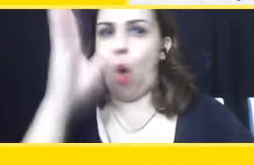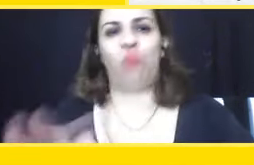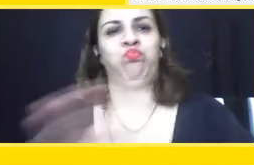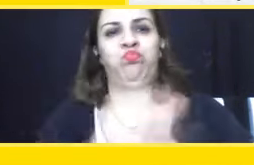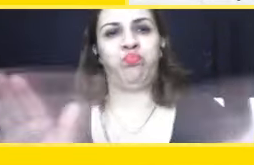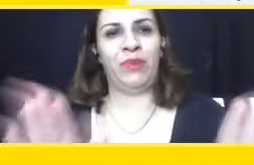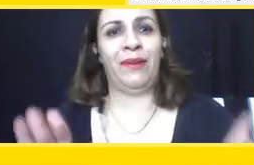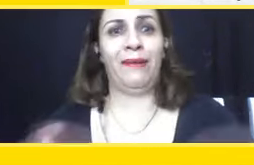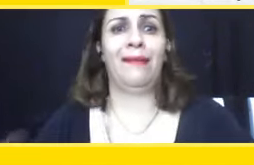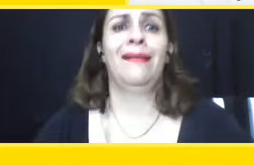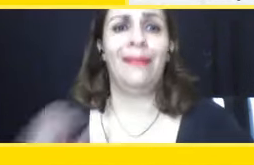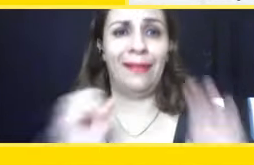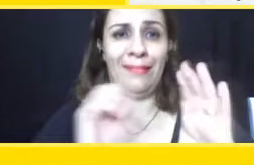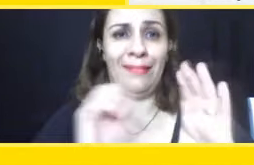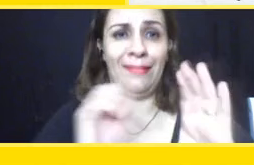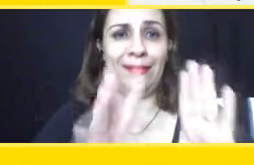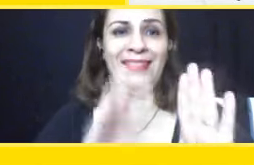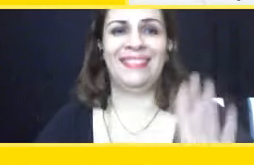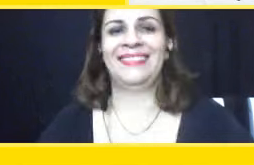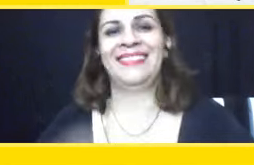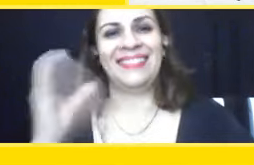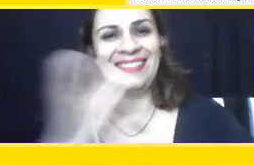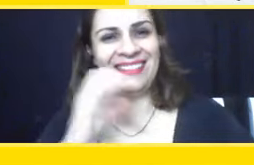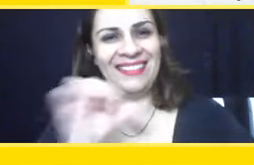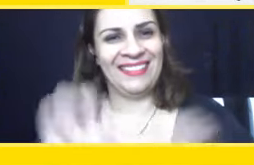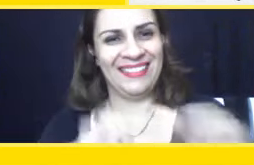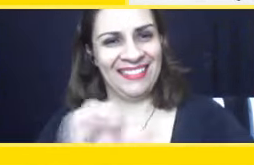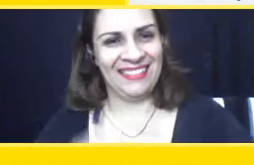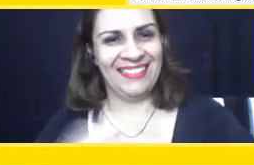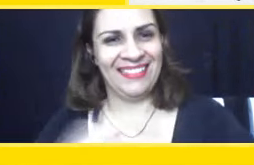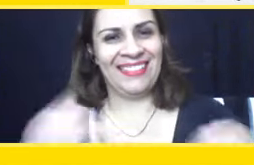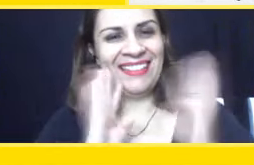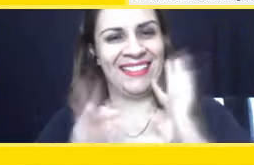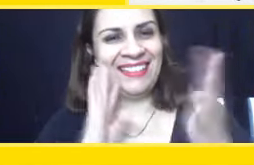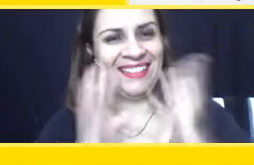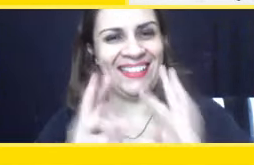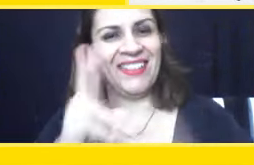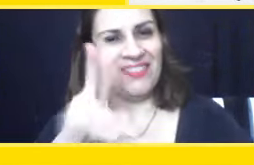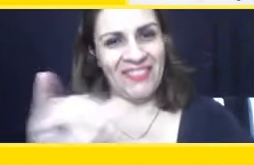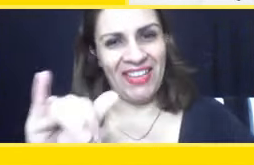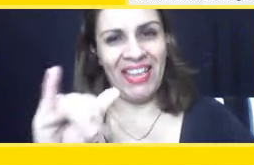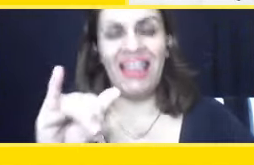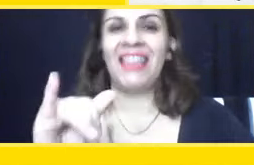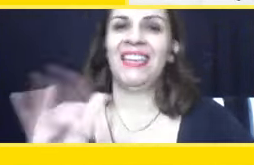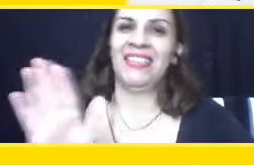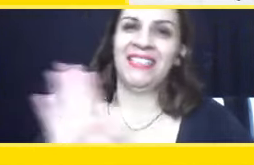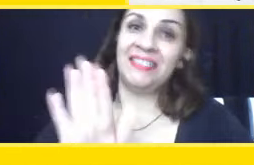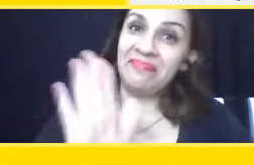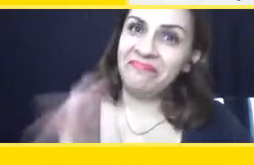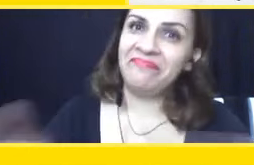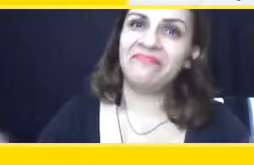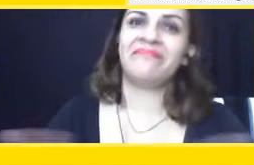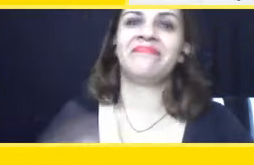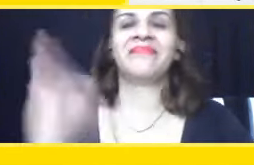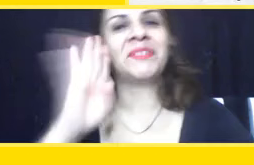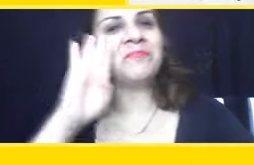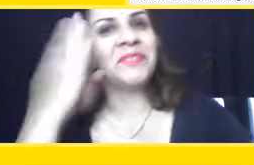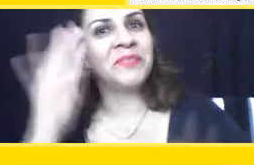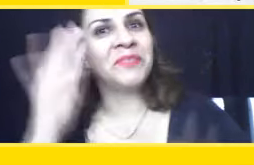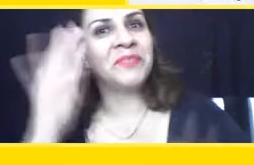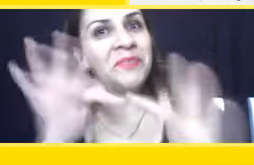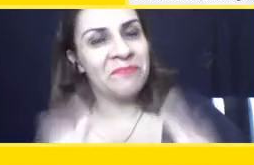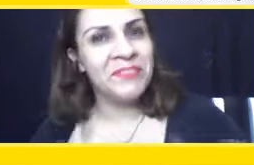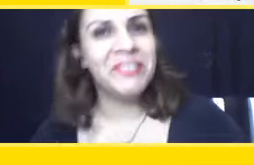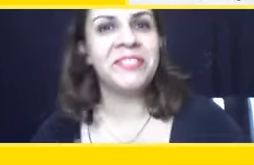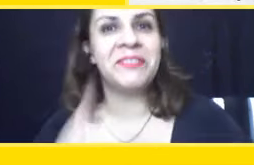está lá para a história. Então, certamente essa nossa live vai impactar aí, principalmente para as famílias, as mães